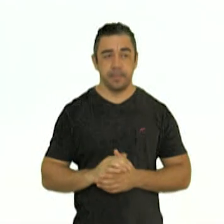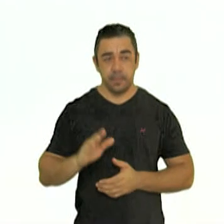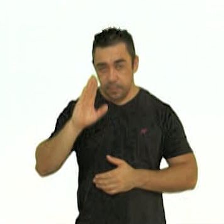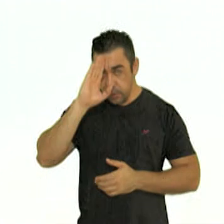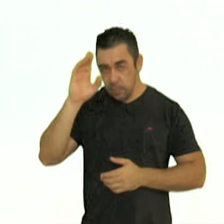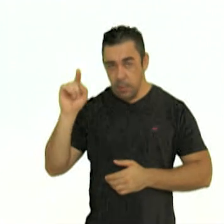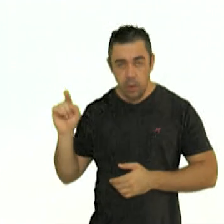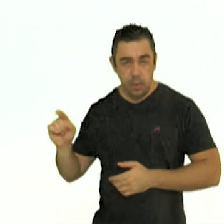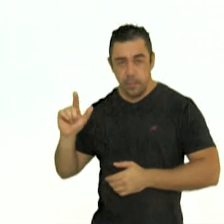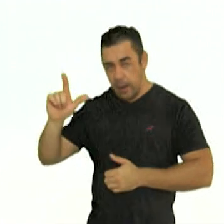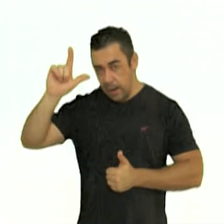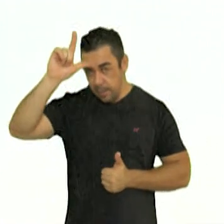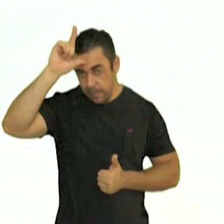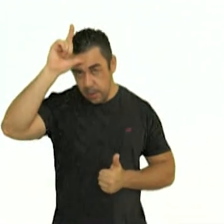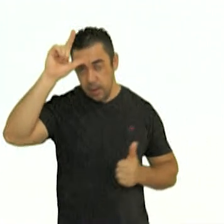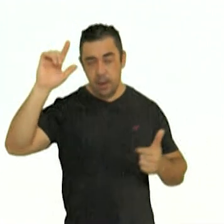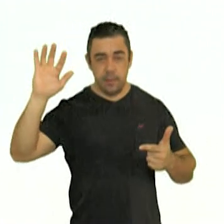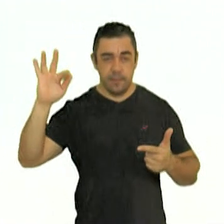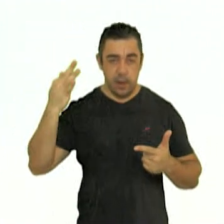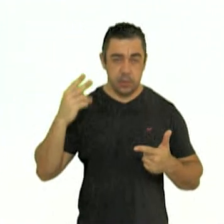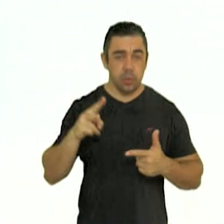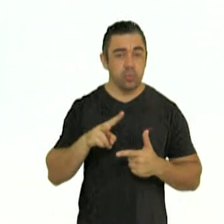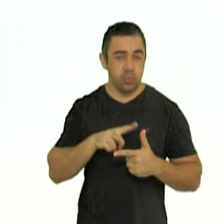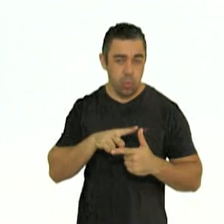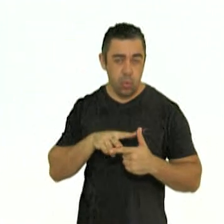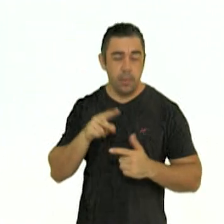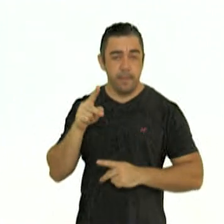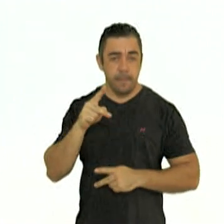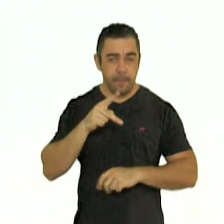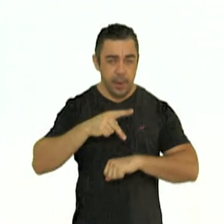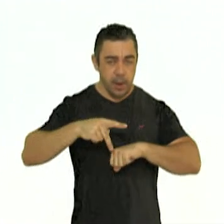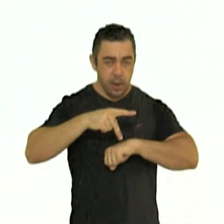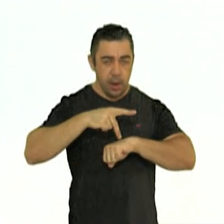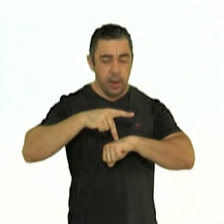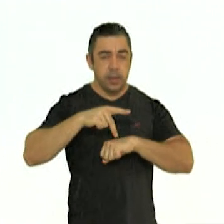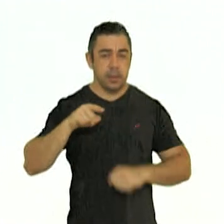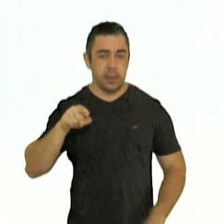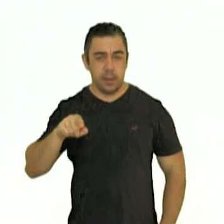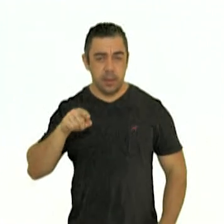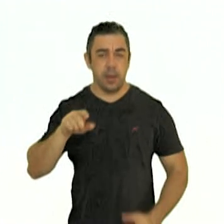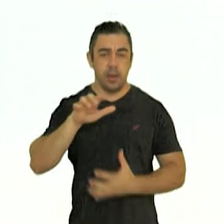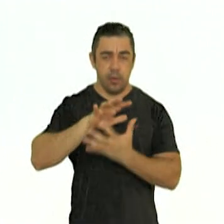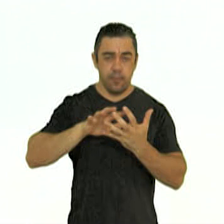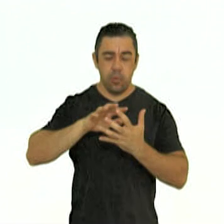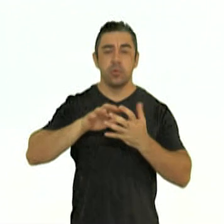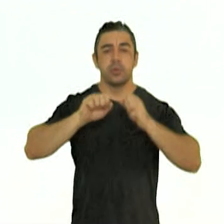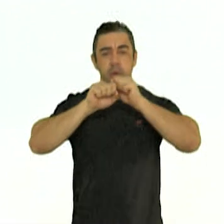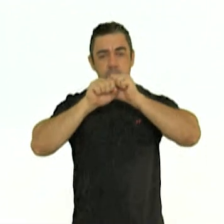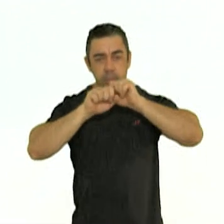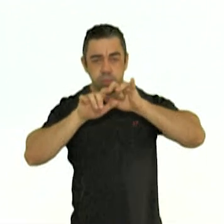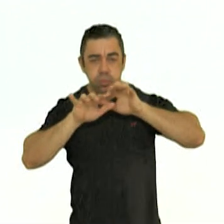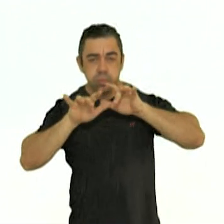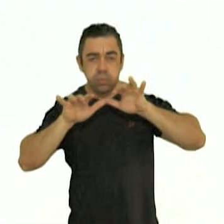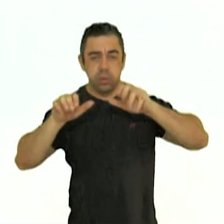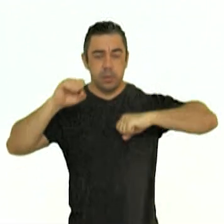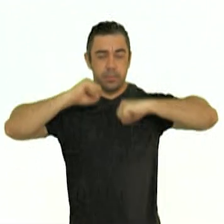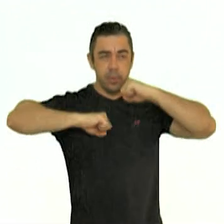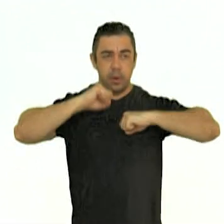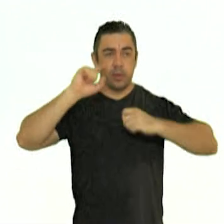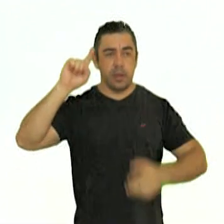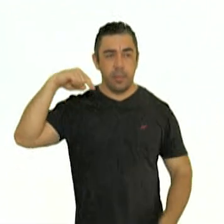Destaque para a Alemanha e França, né? Depois essa revolução industrial se espalha pela Europa, Estados Unidos e o